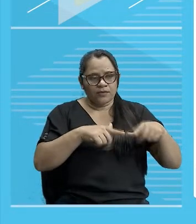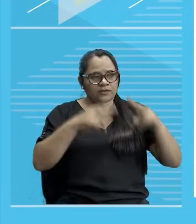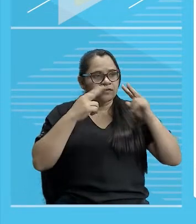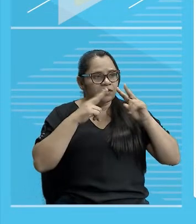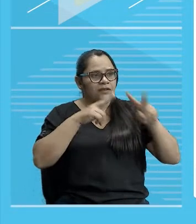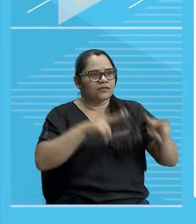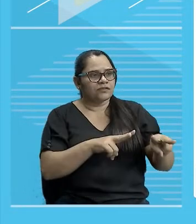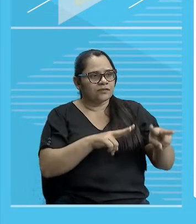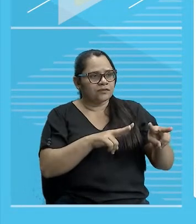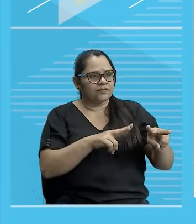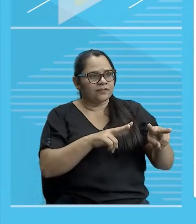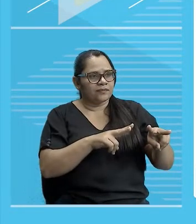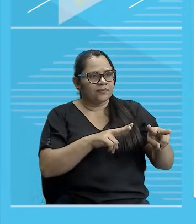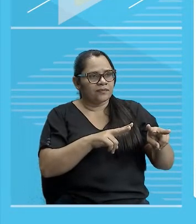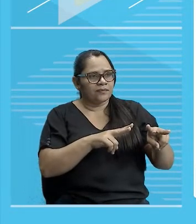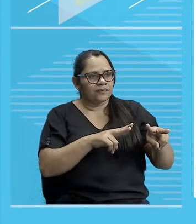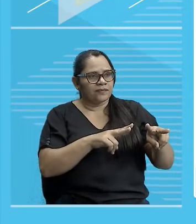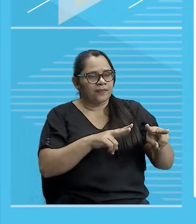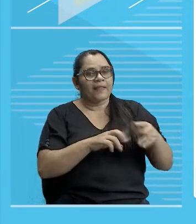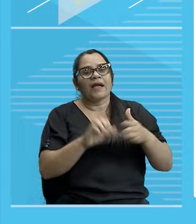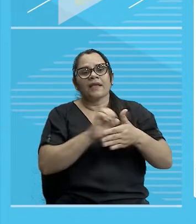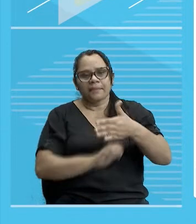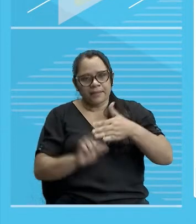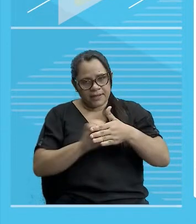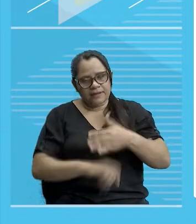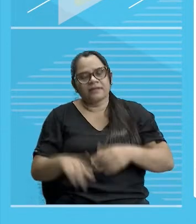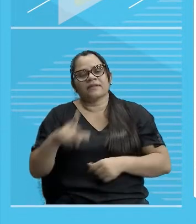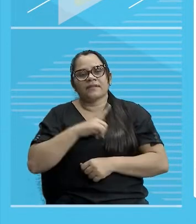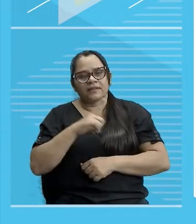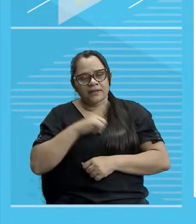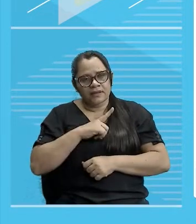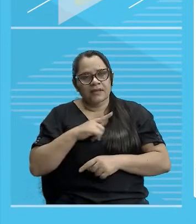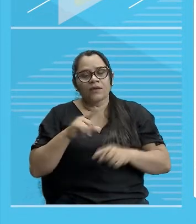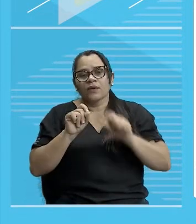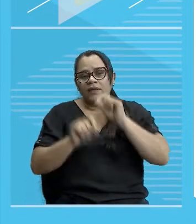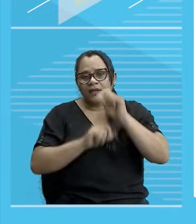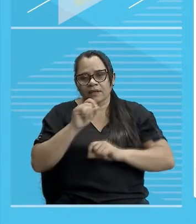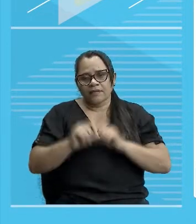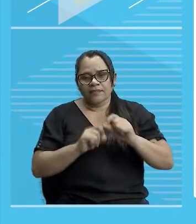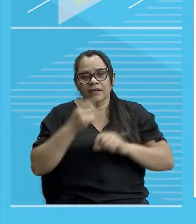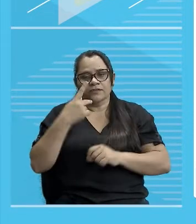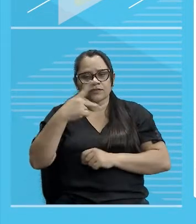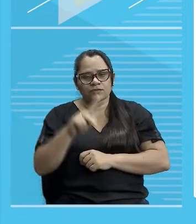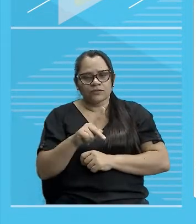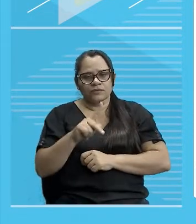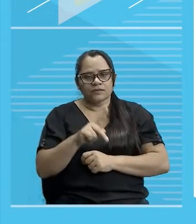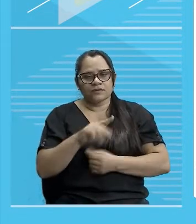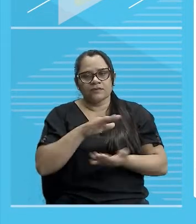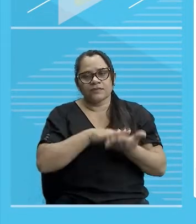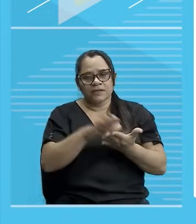uma empresa ela tem suas despesas Então ela no mínimo tem que vender muita coisa